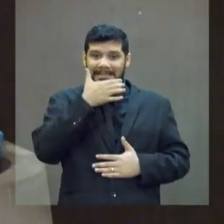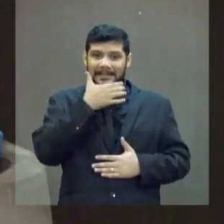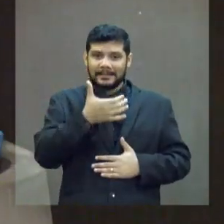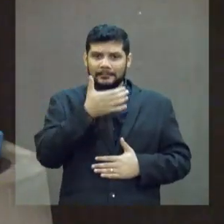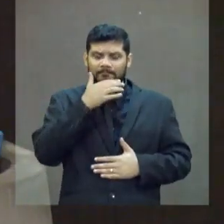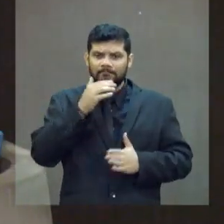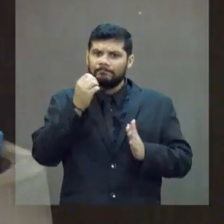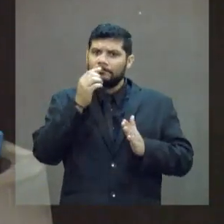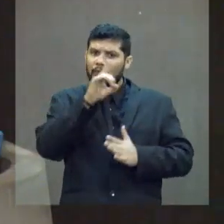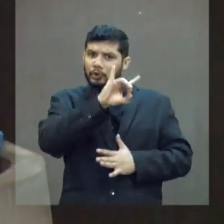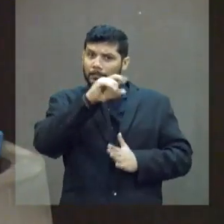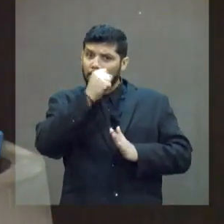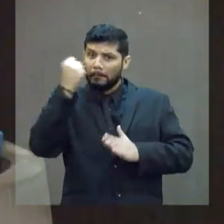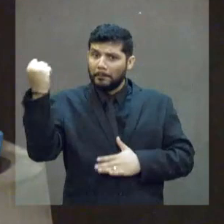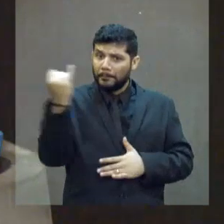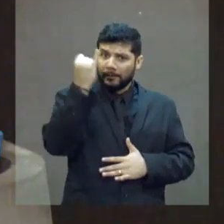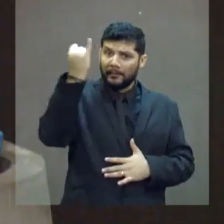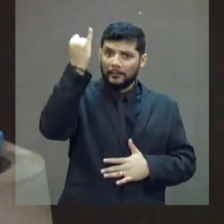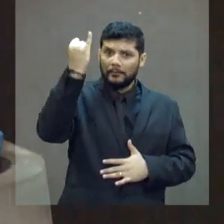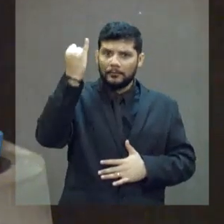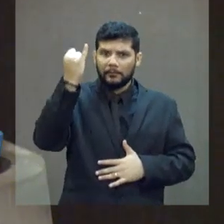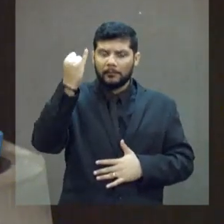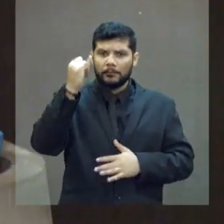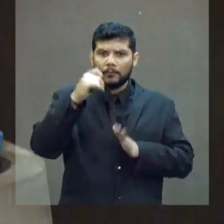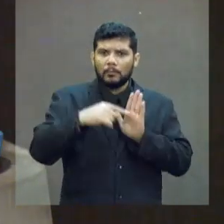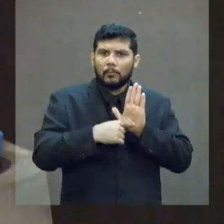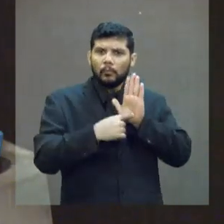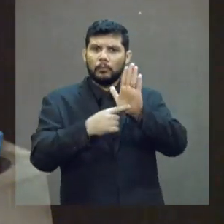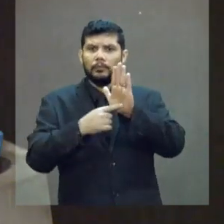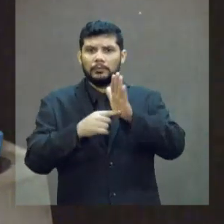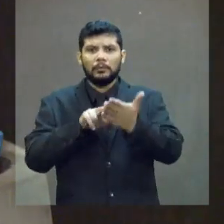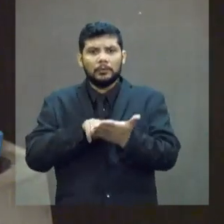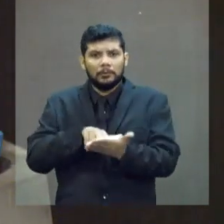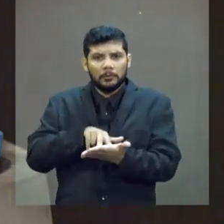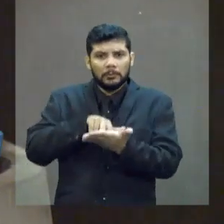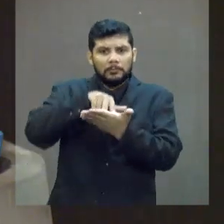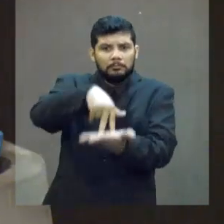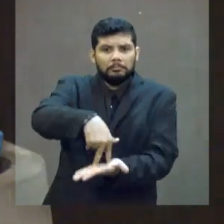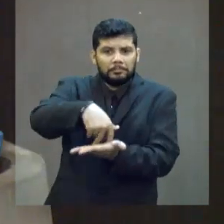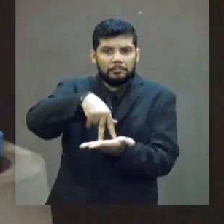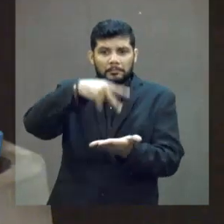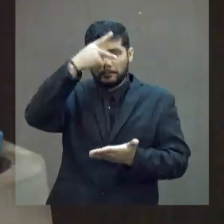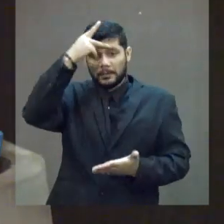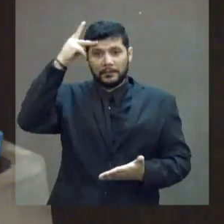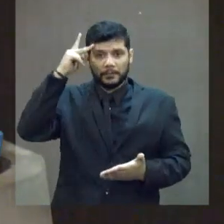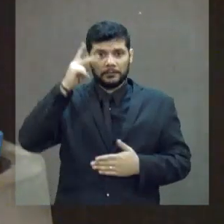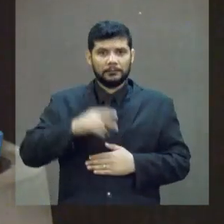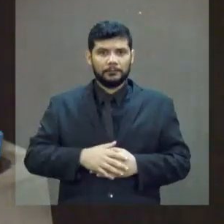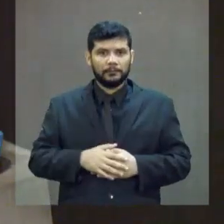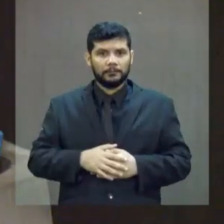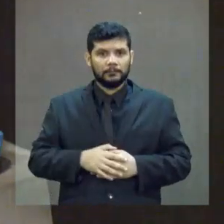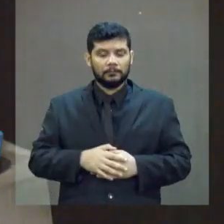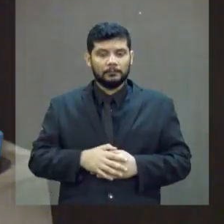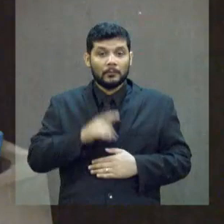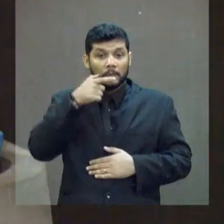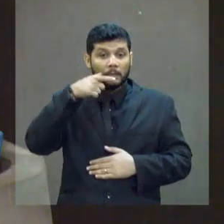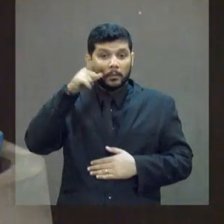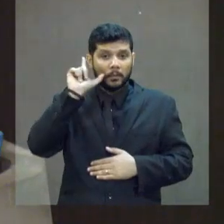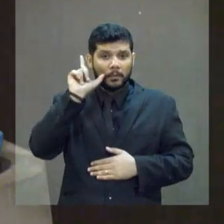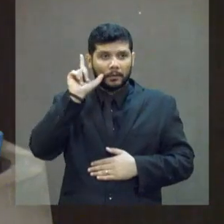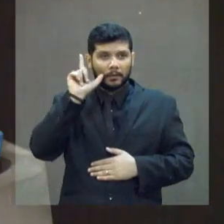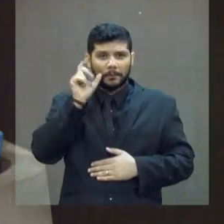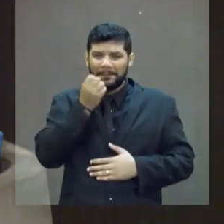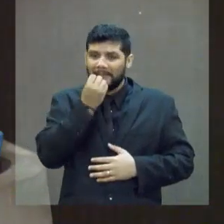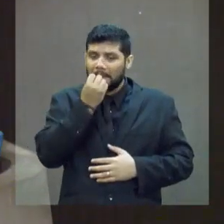importante para, primeiro, reconhecer o protagonismo das pessoas. Ontem, nós tivemos depoimentos aqui, os